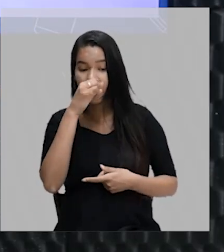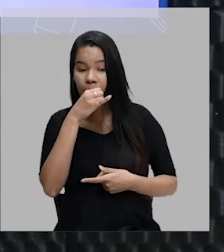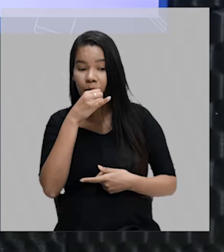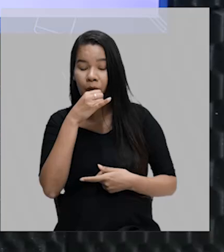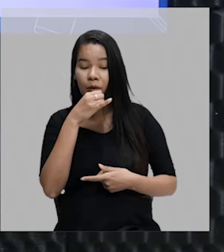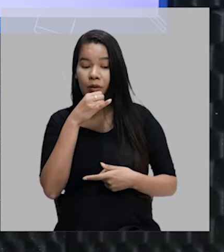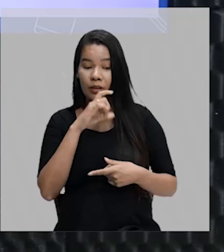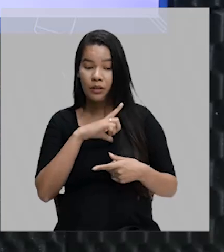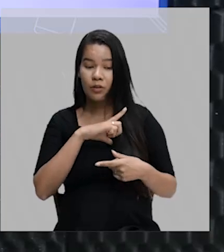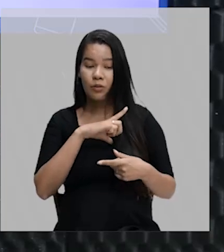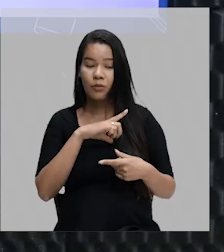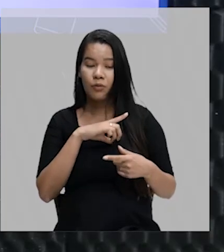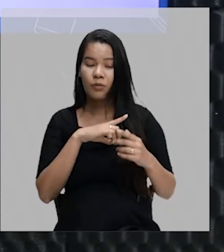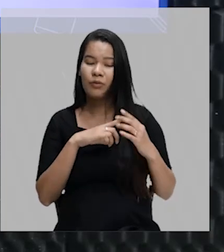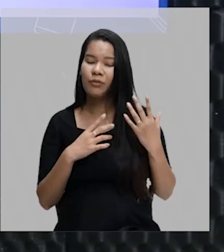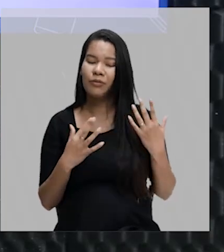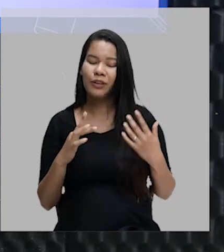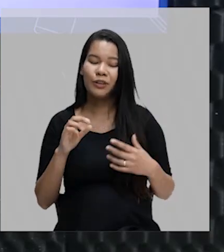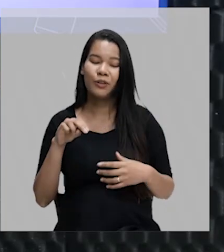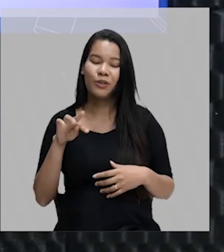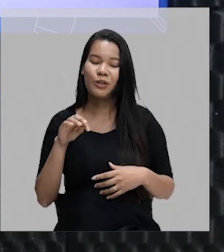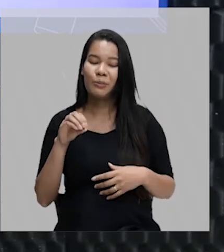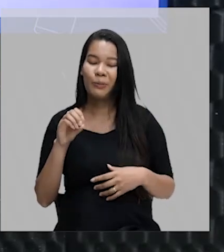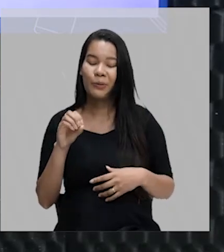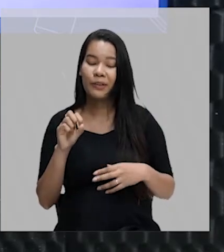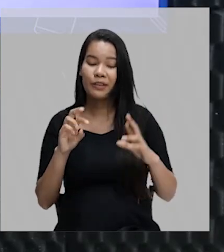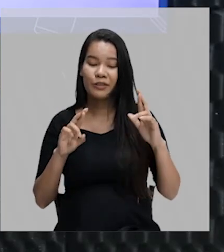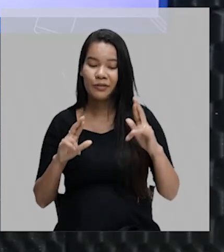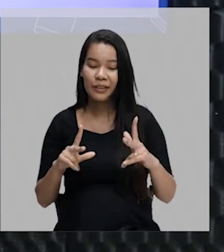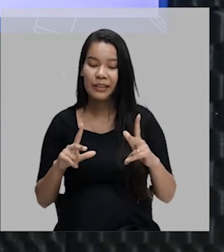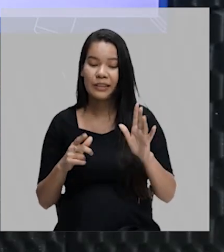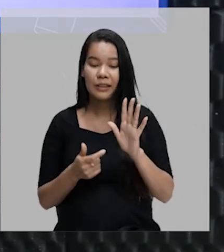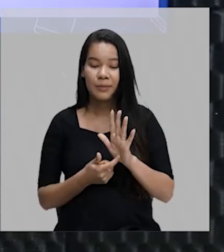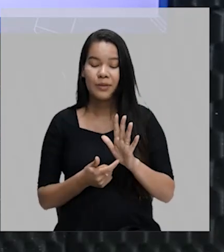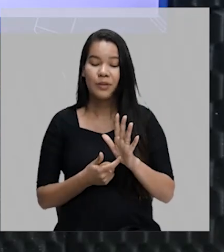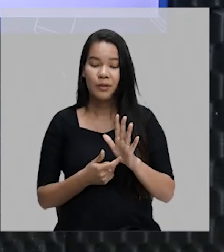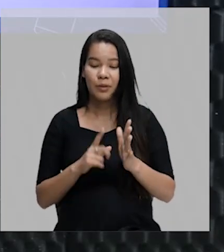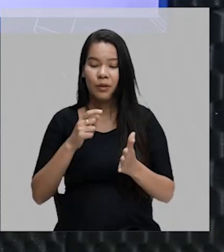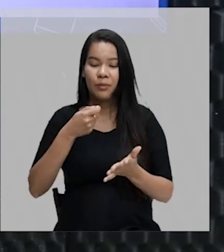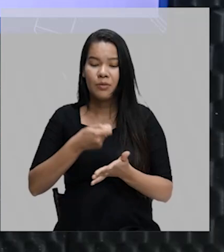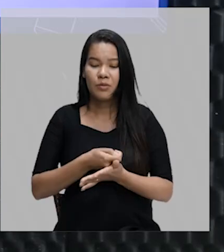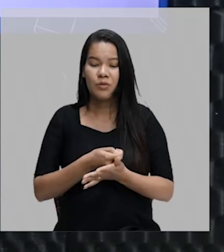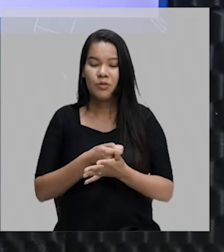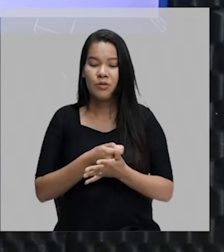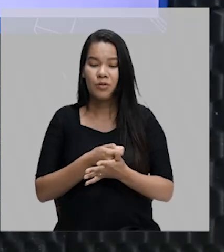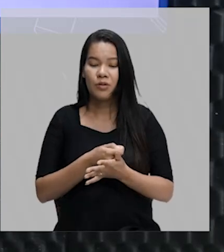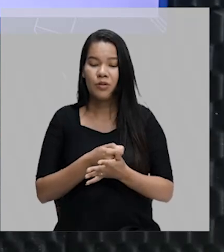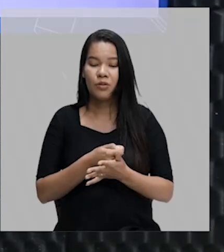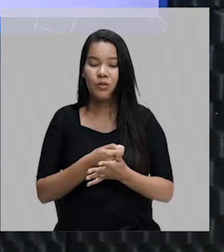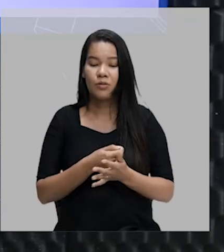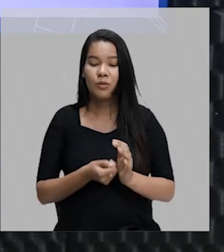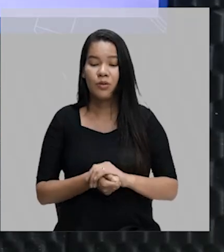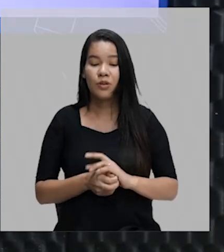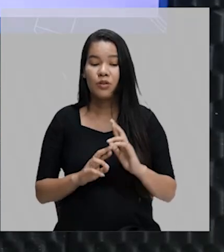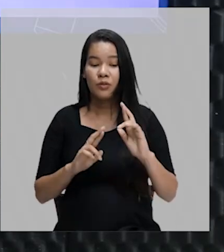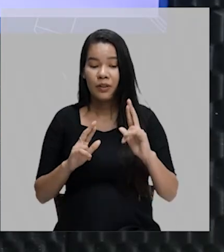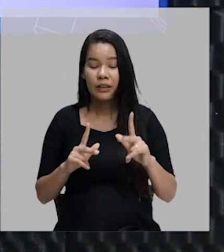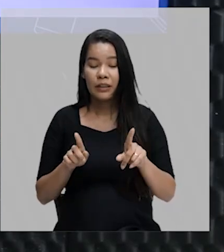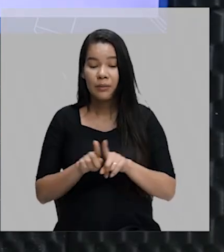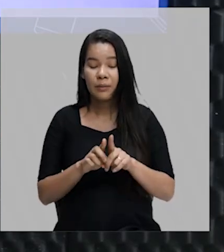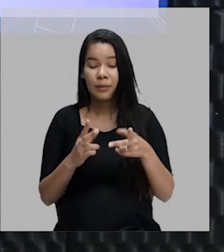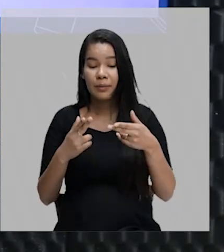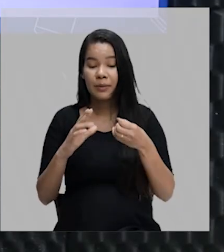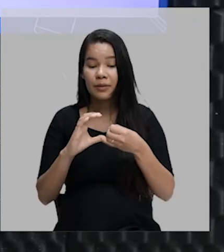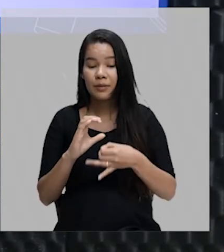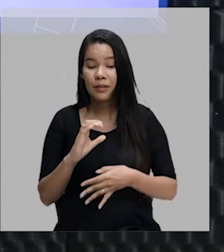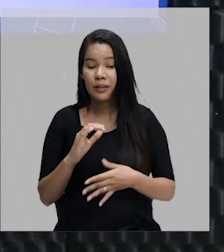distinto apresentam obrigatoriamente genótipos distintos para as mesmas características.